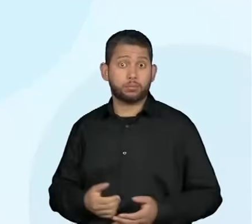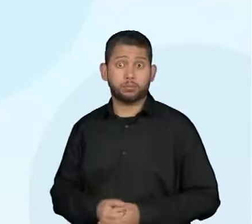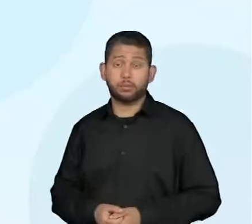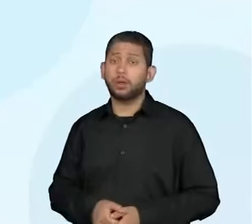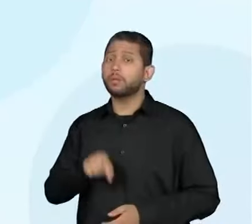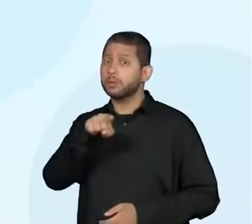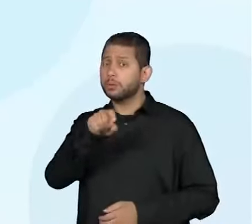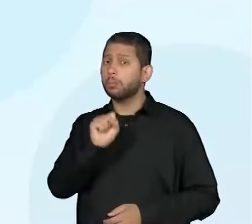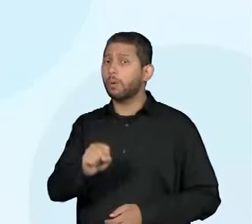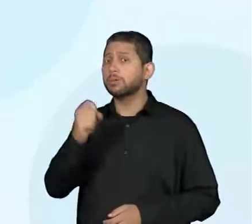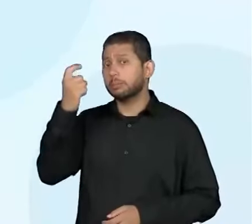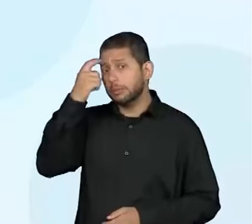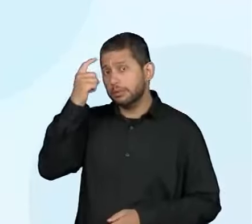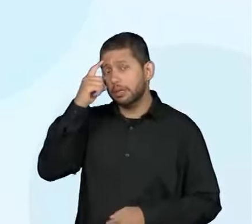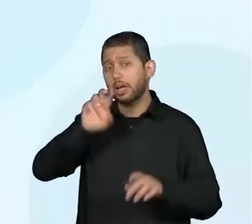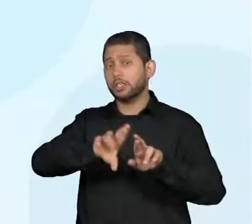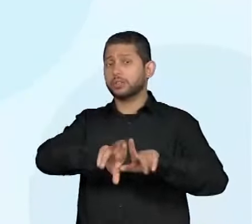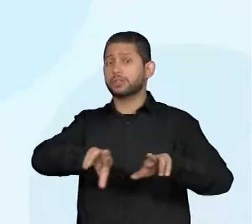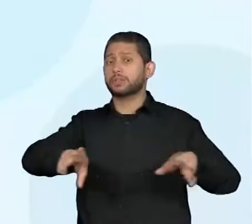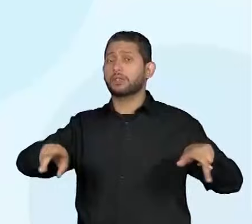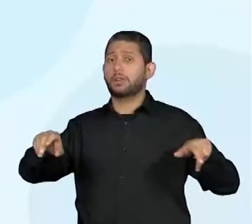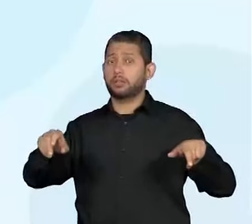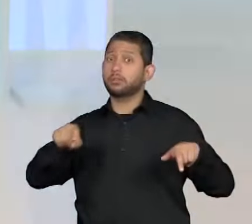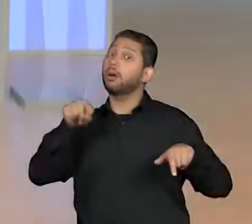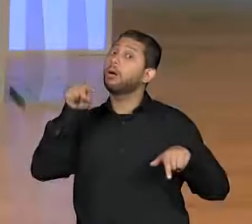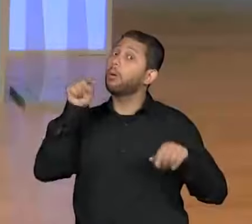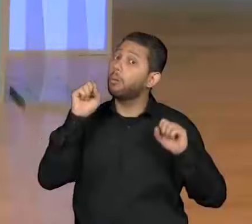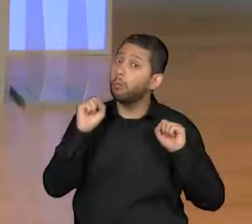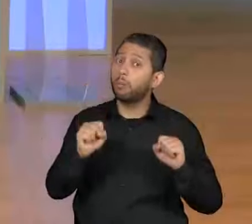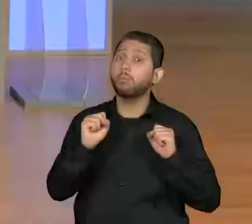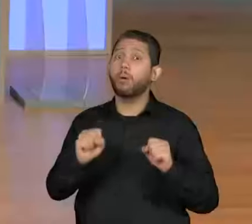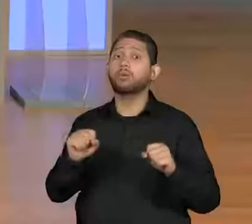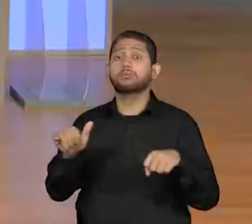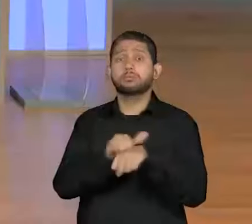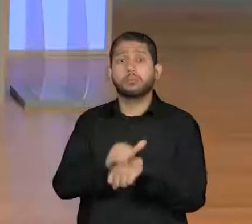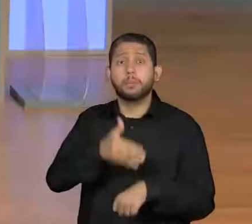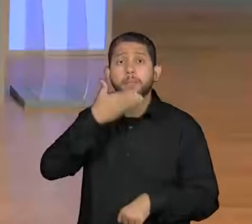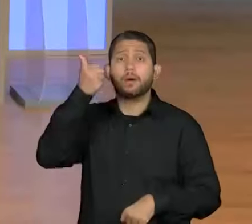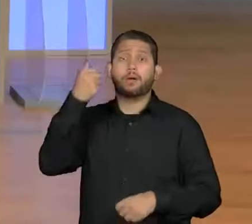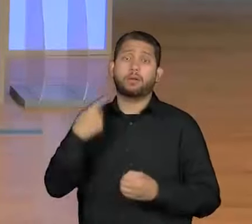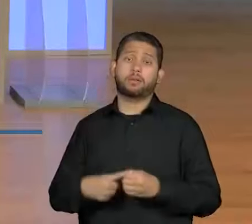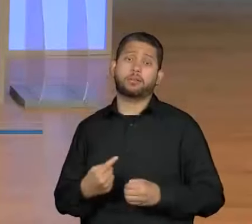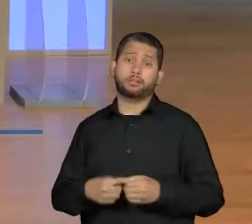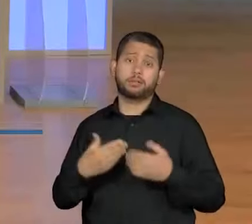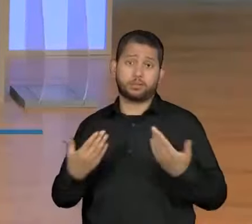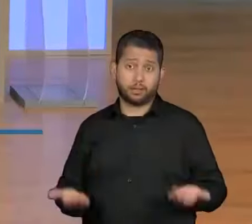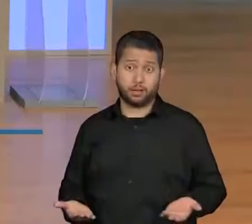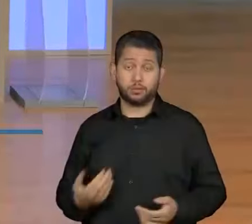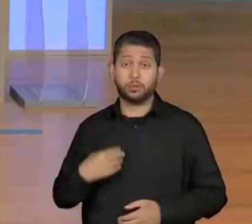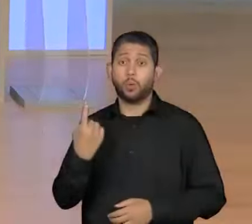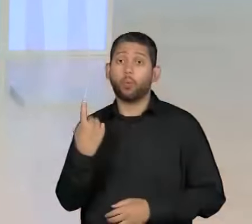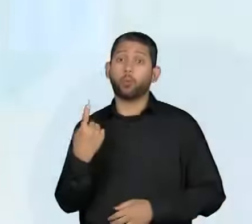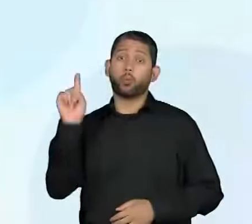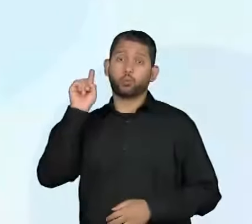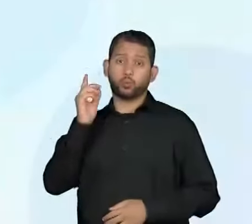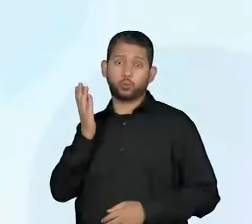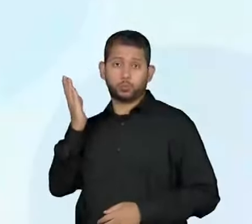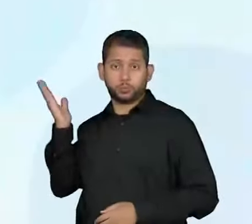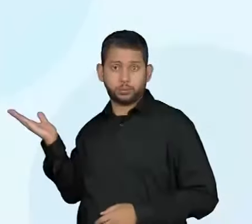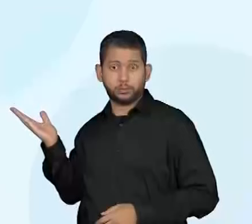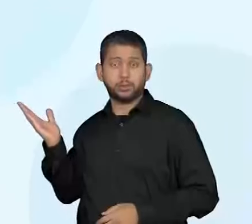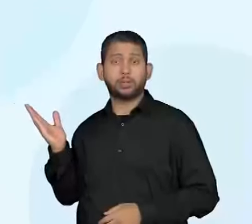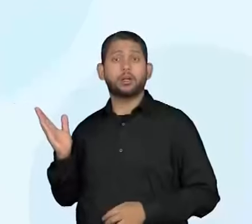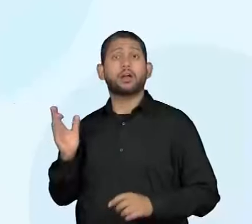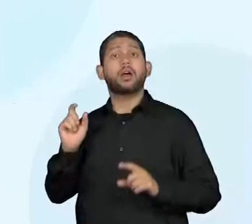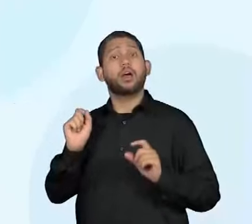em diversas situações aí que poderiam ter melhorias na sua cidade. Isso. E um último ponto aqui de ideia é